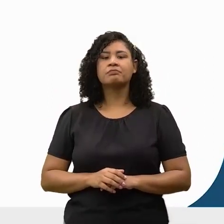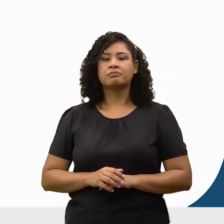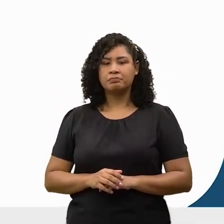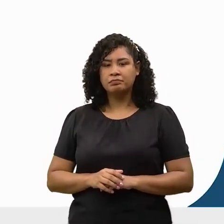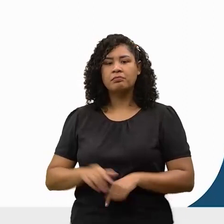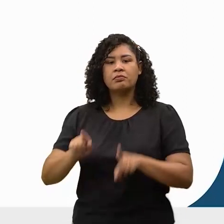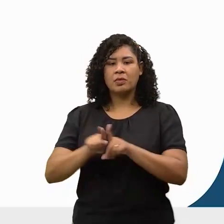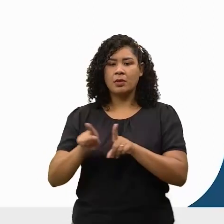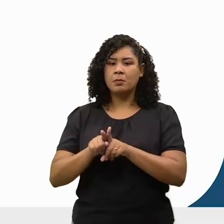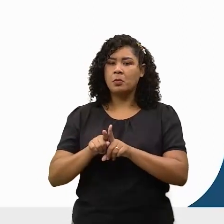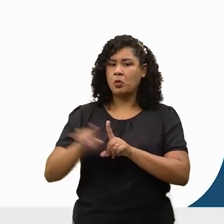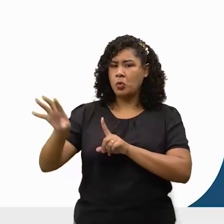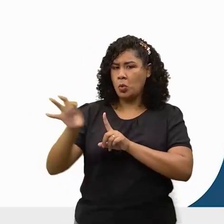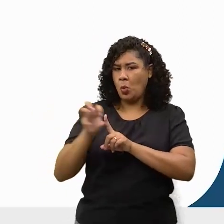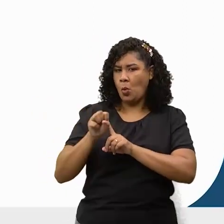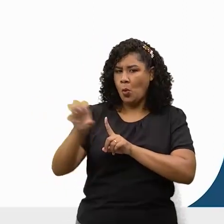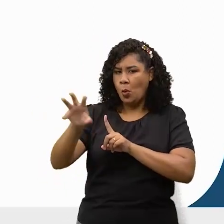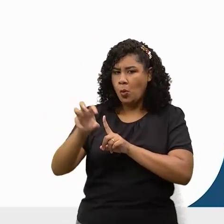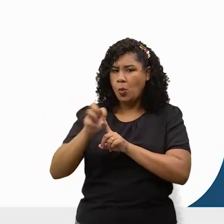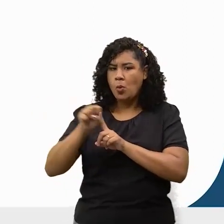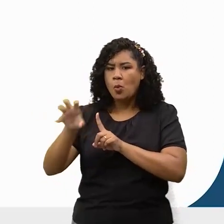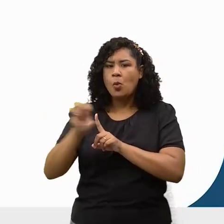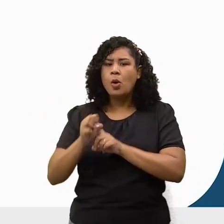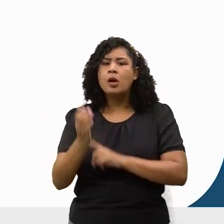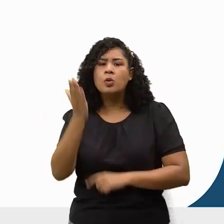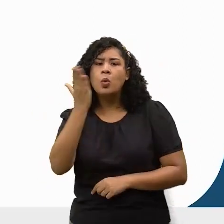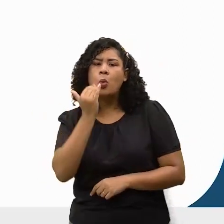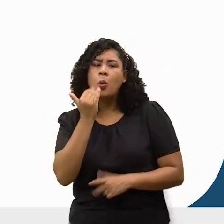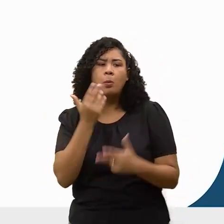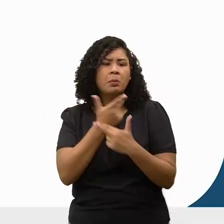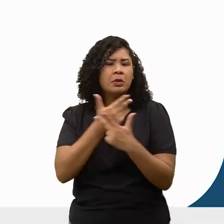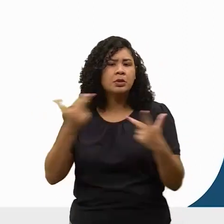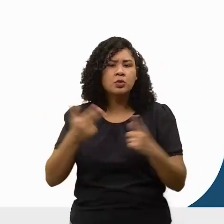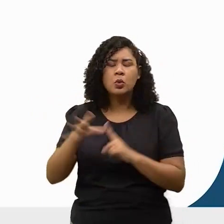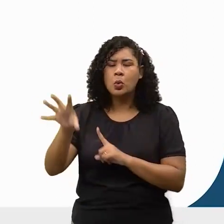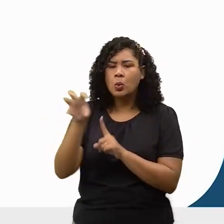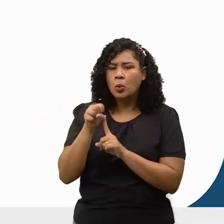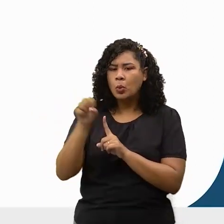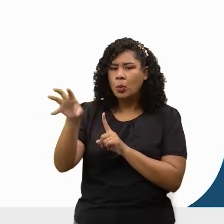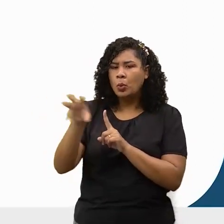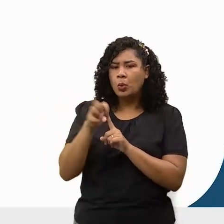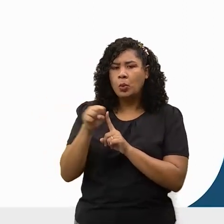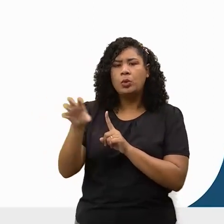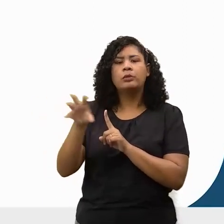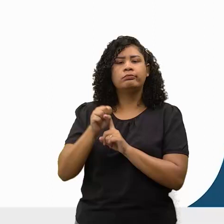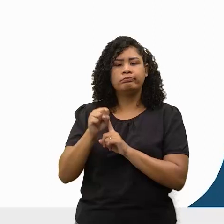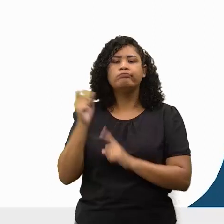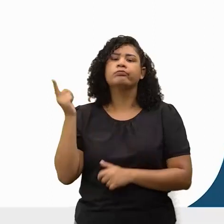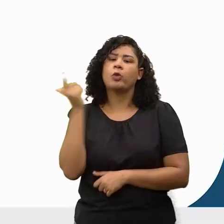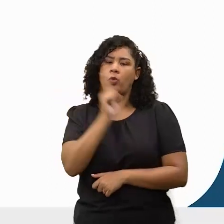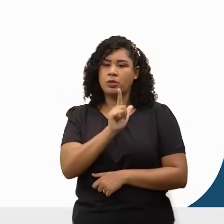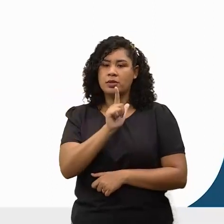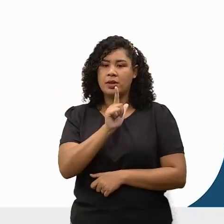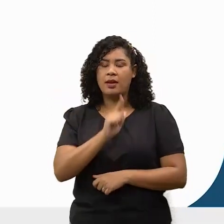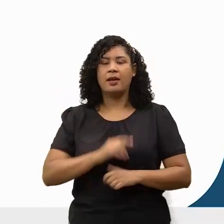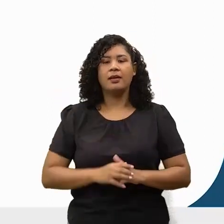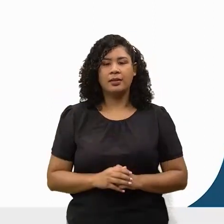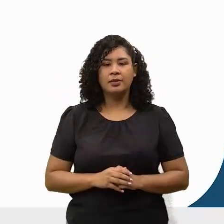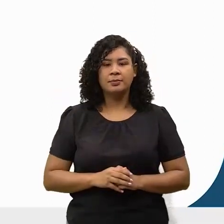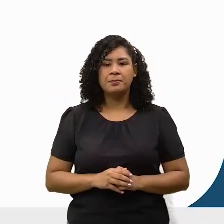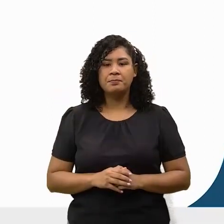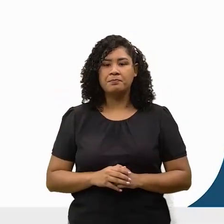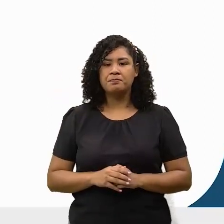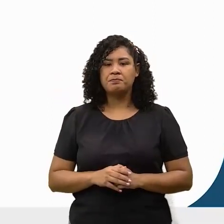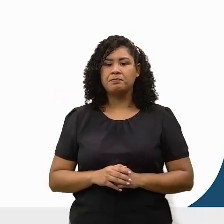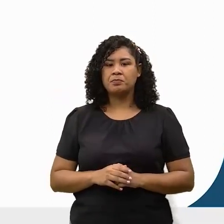digerir algum tipo de alimento que essa célula consegue obter do meio onde ela está. Os centríolos